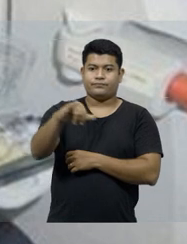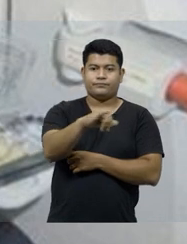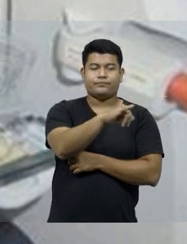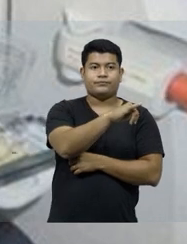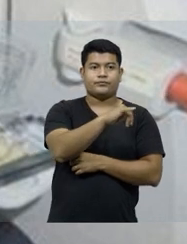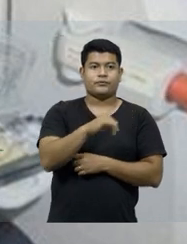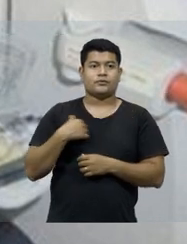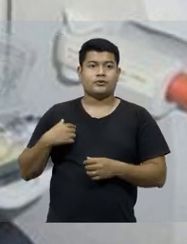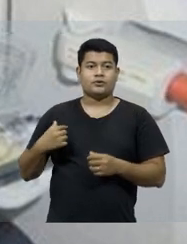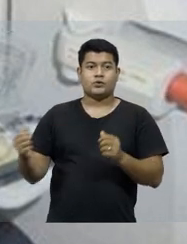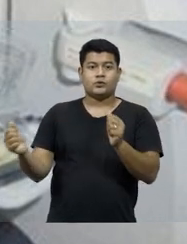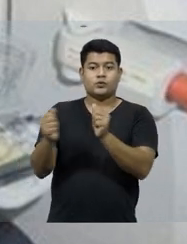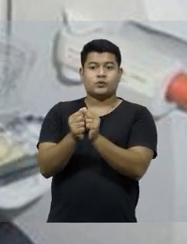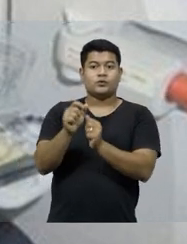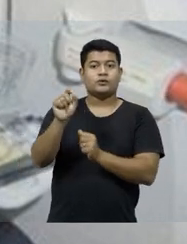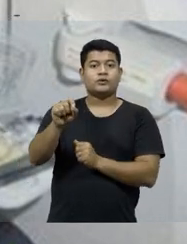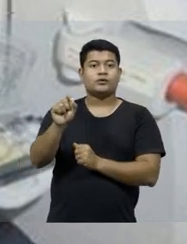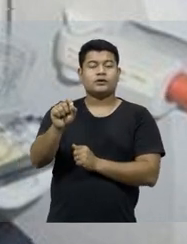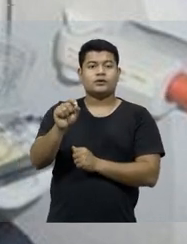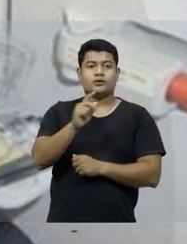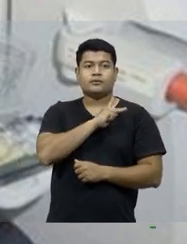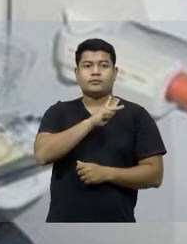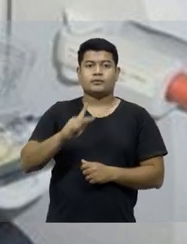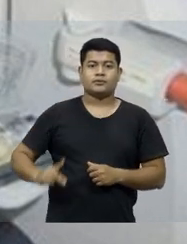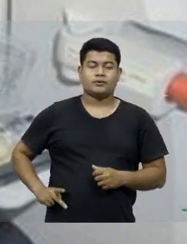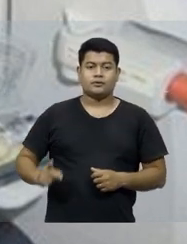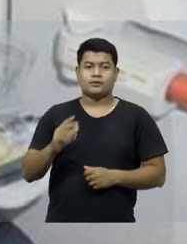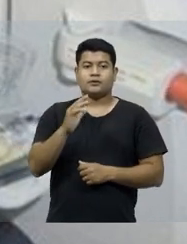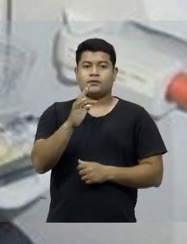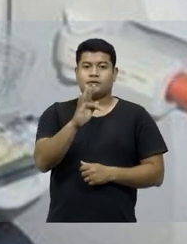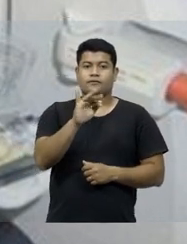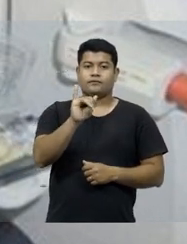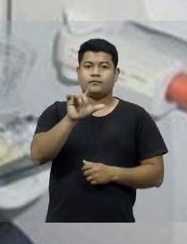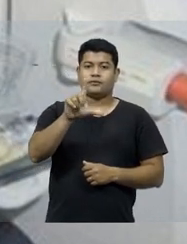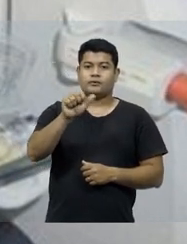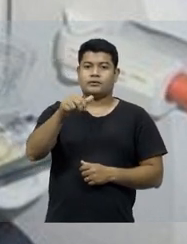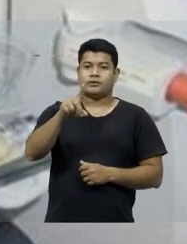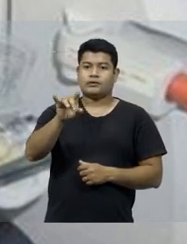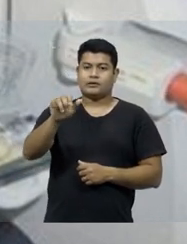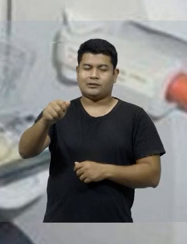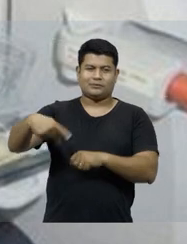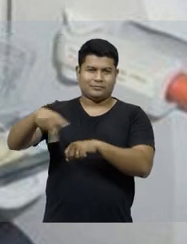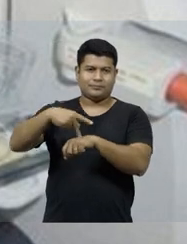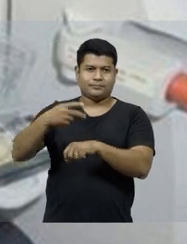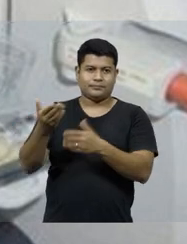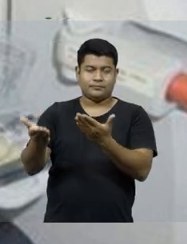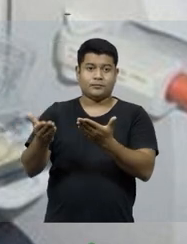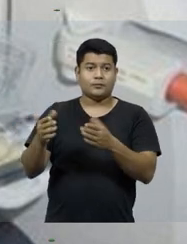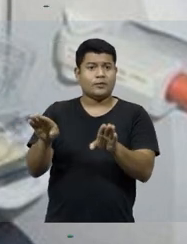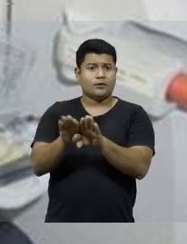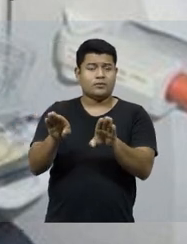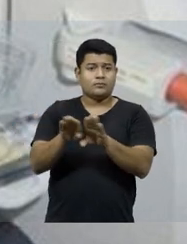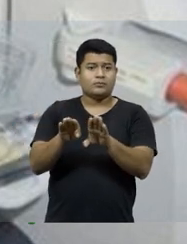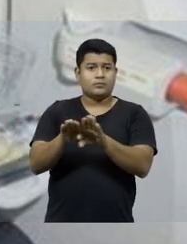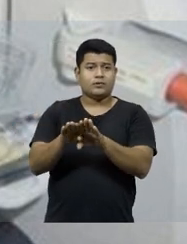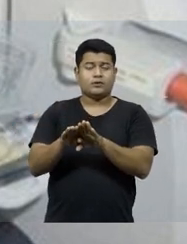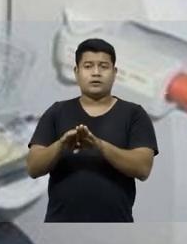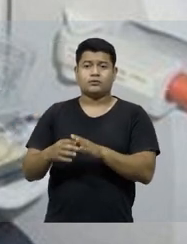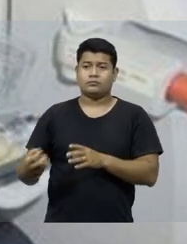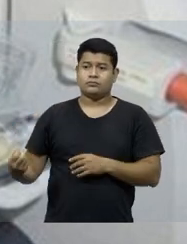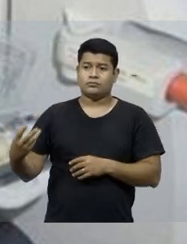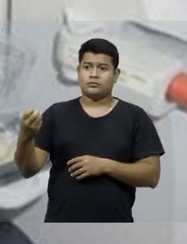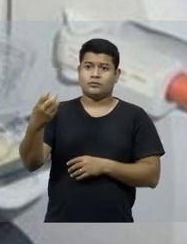senhoras e senhores, é o presidente da Finlândia, também em um voo comercial, indo também para